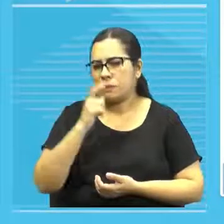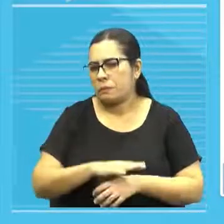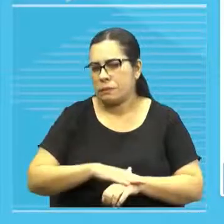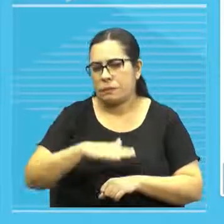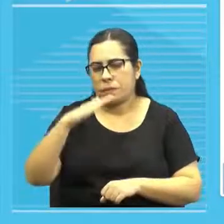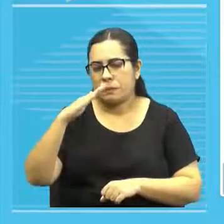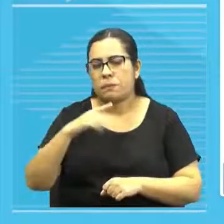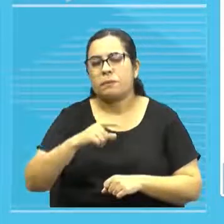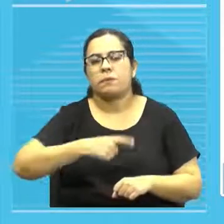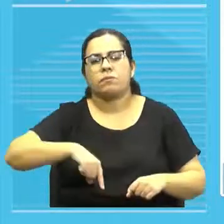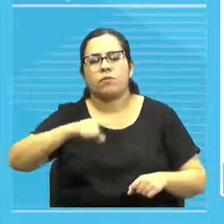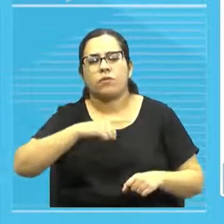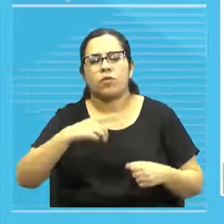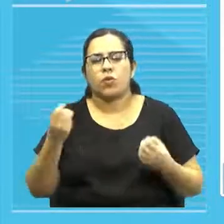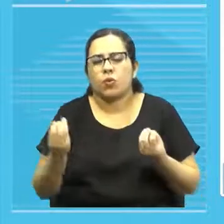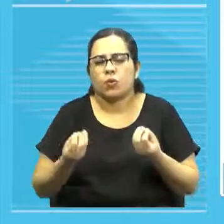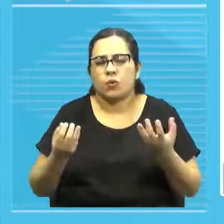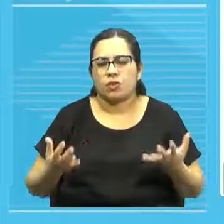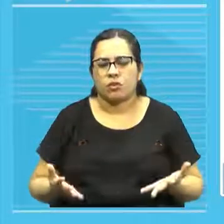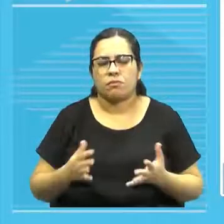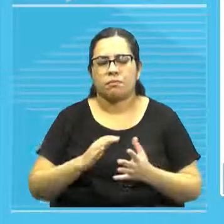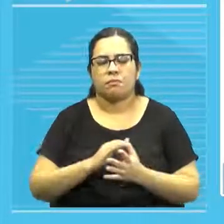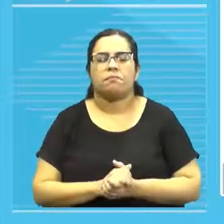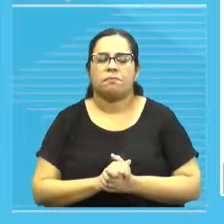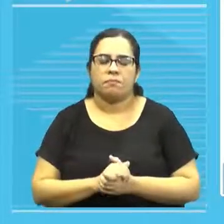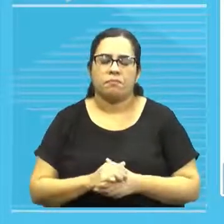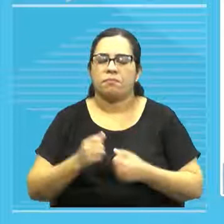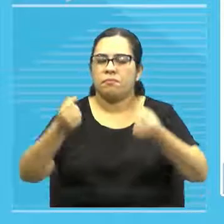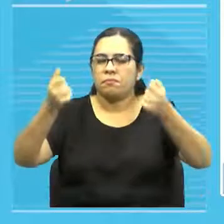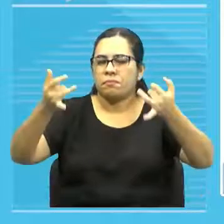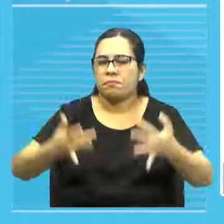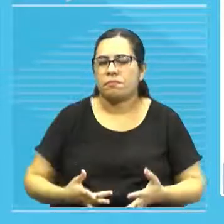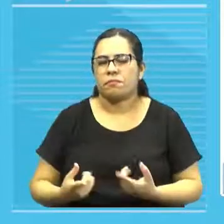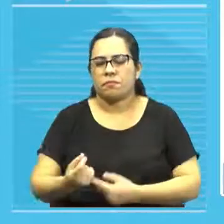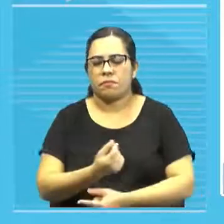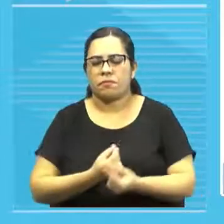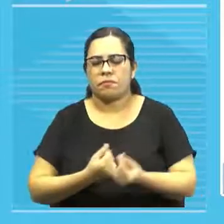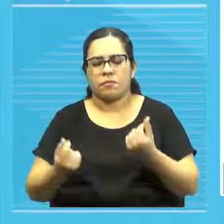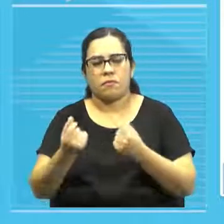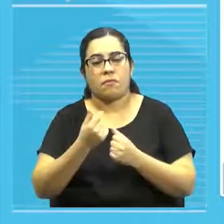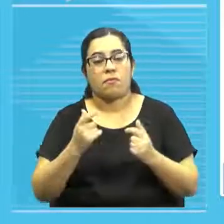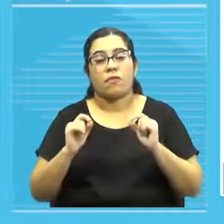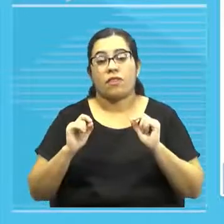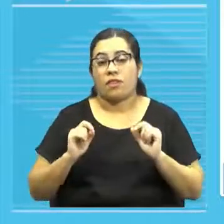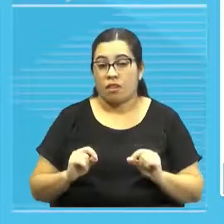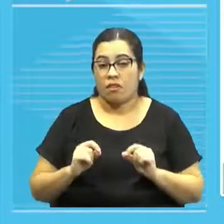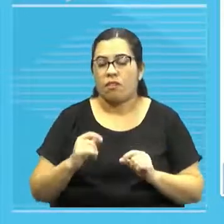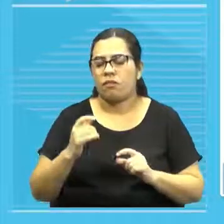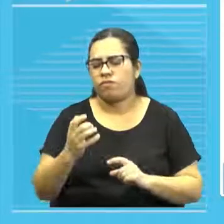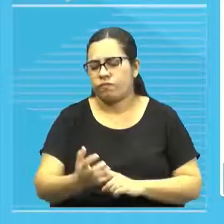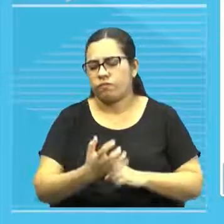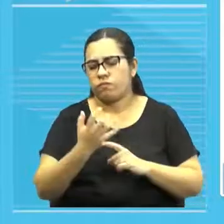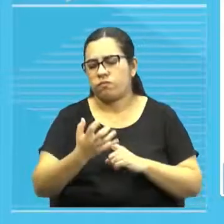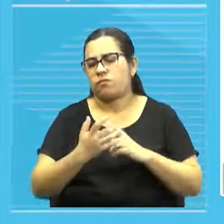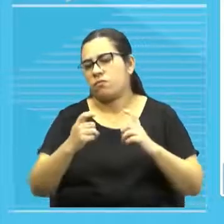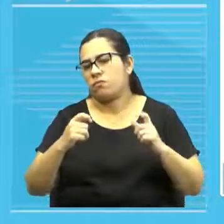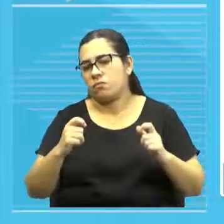temos algumas visões de Economia que acabam influenciando isso